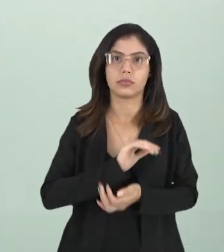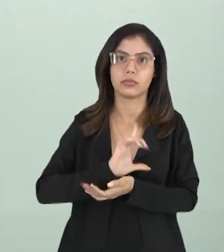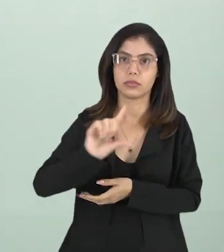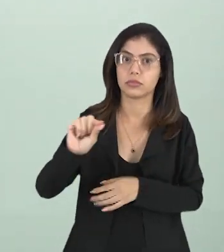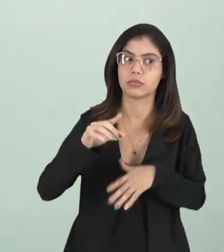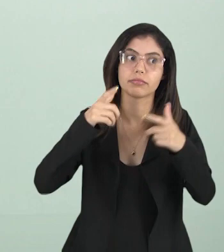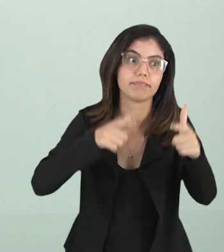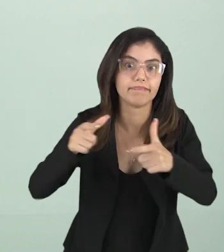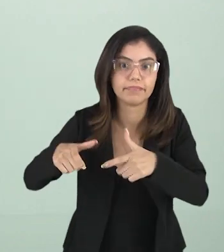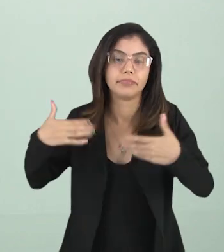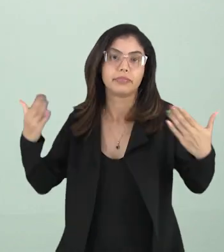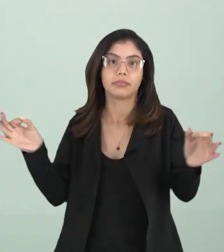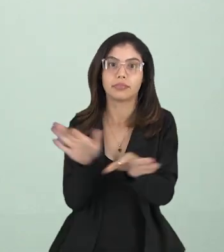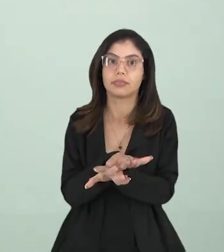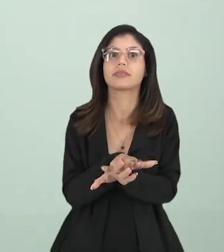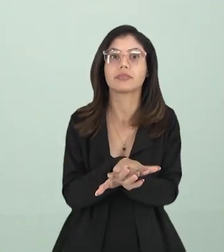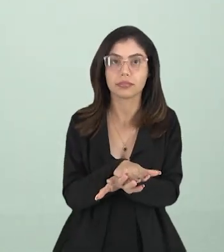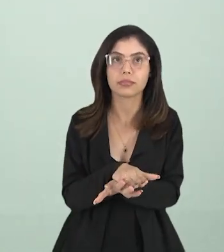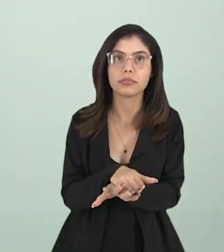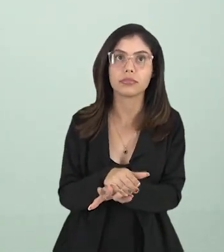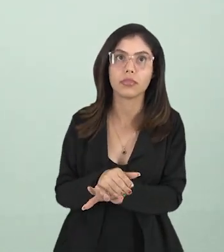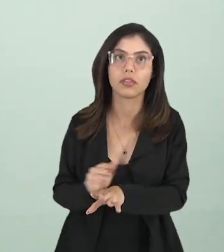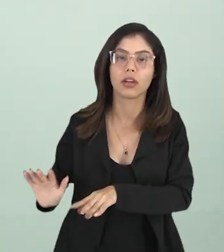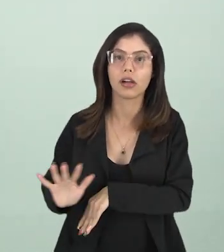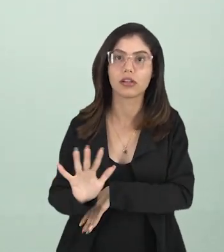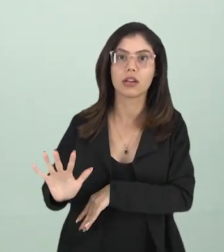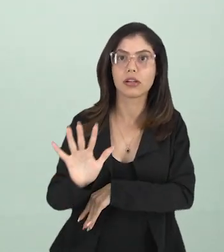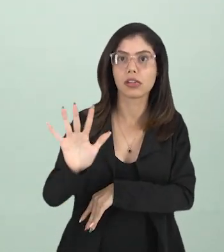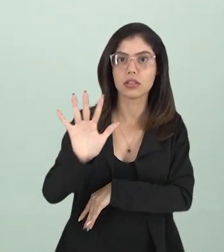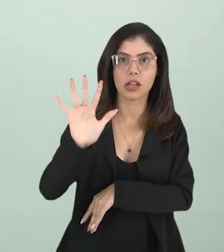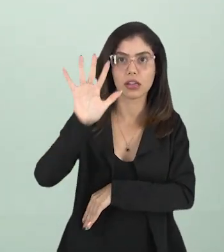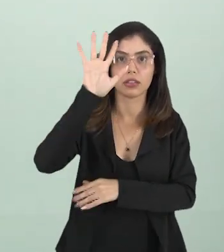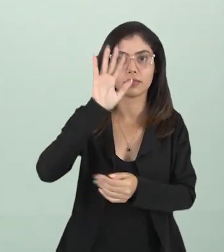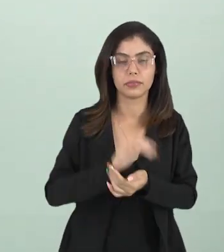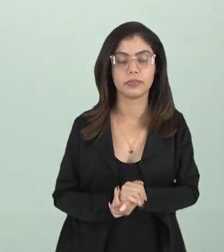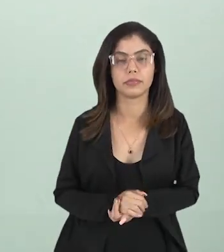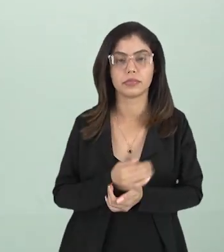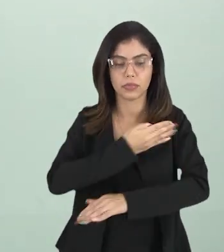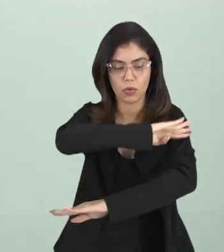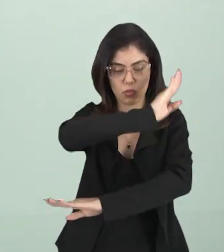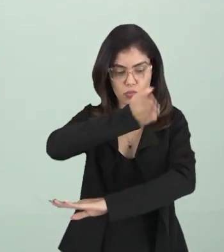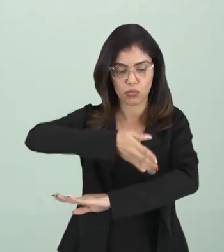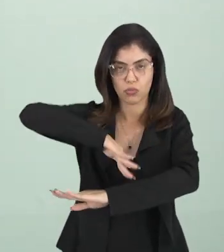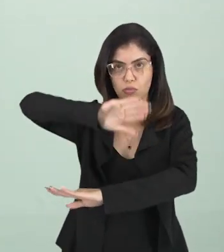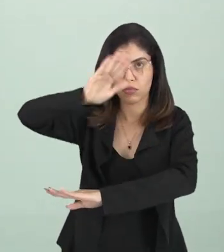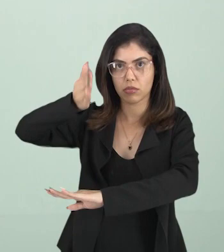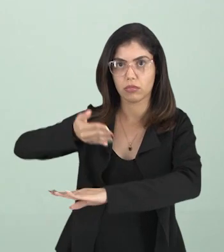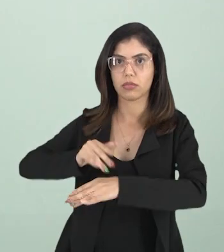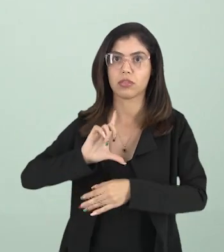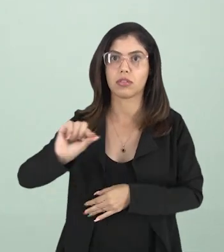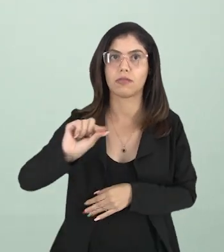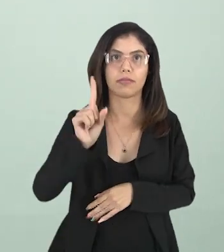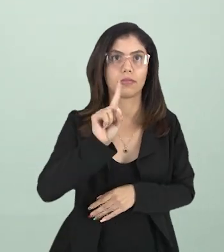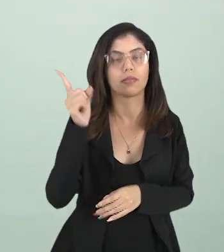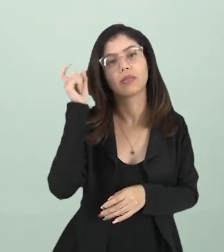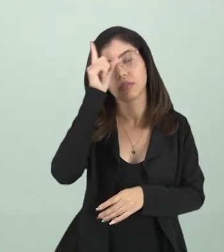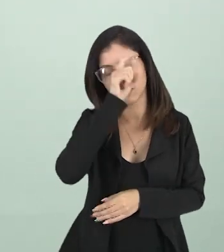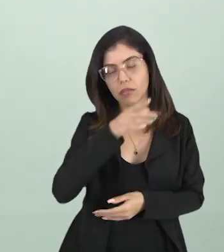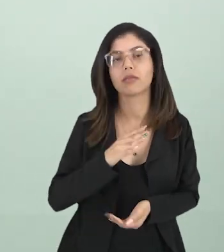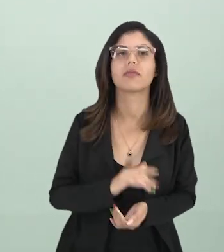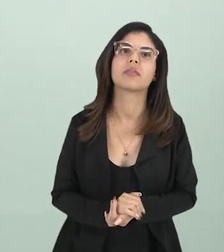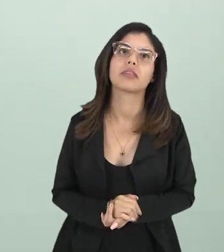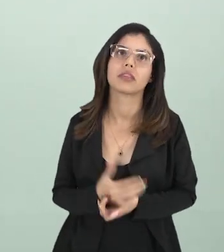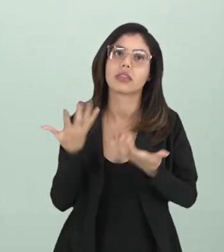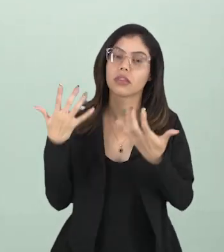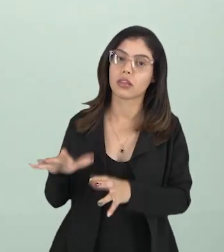vai, Acabaram, então, indo para esses morros, Que eram morros aí que as pessoas não iam, Era difícil o acesso, ninguém